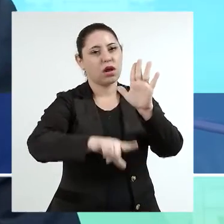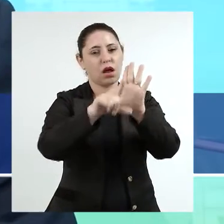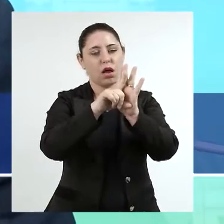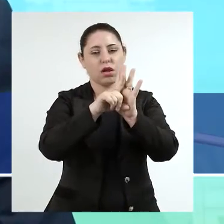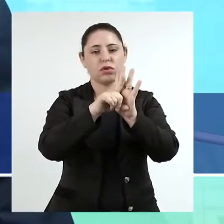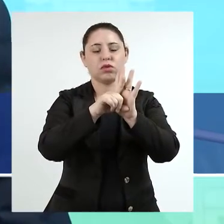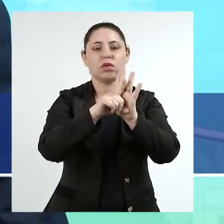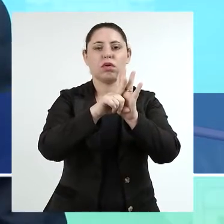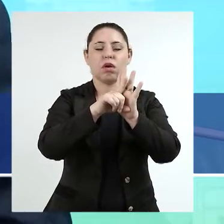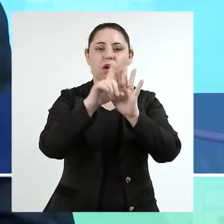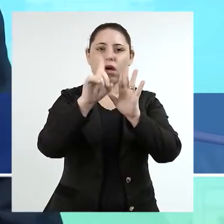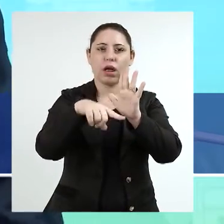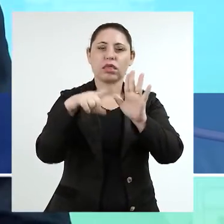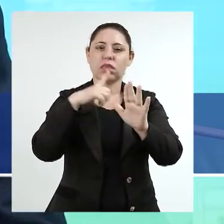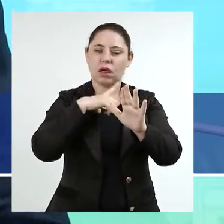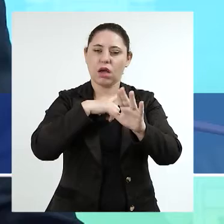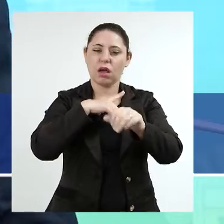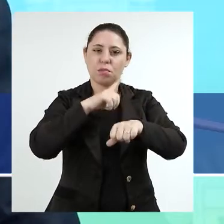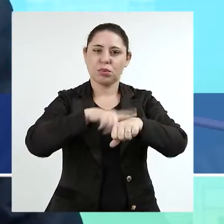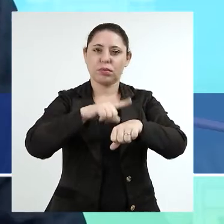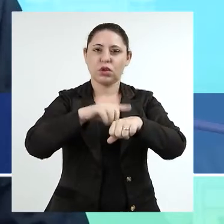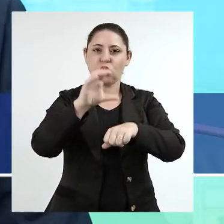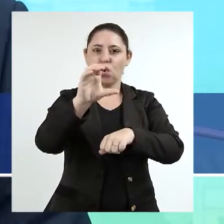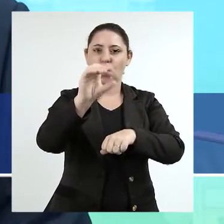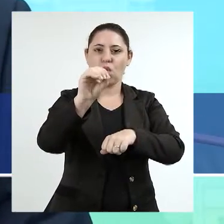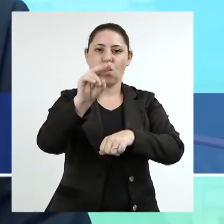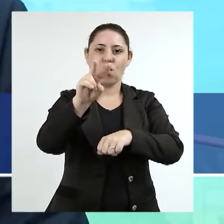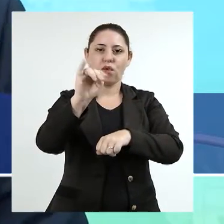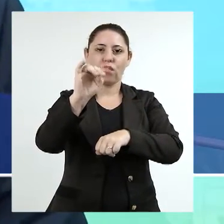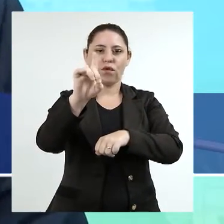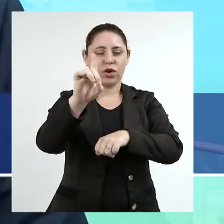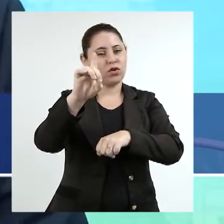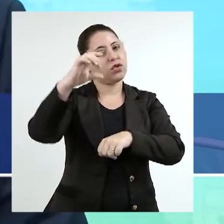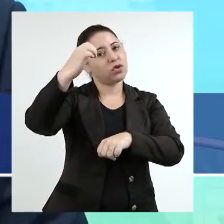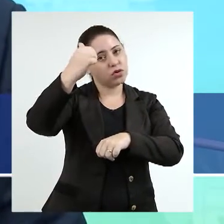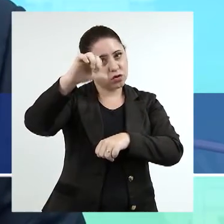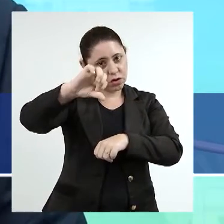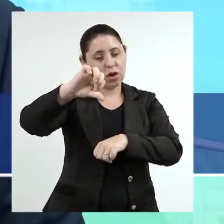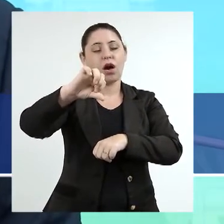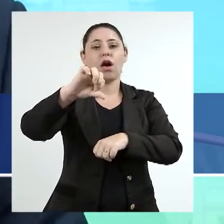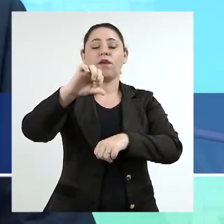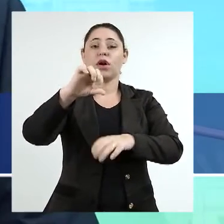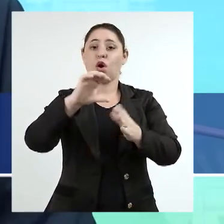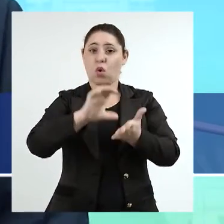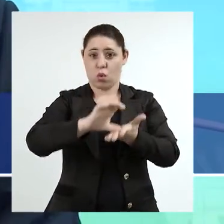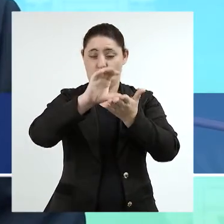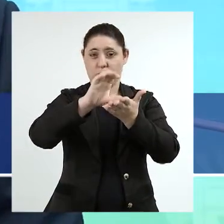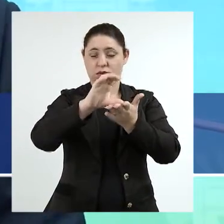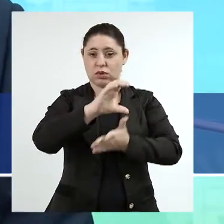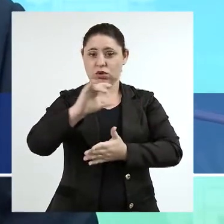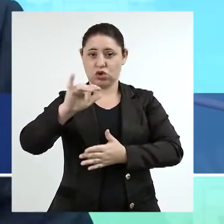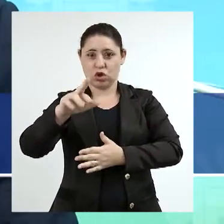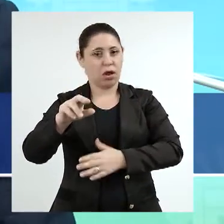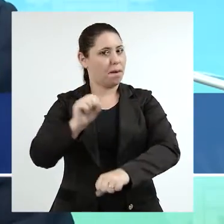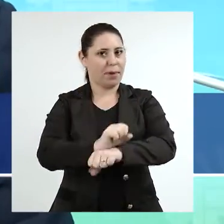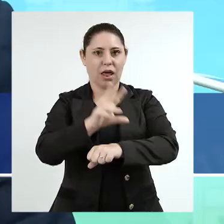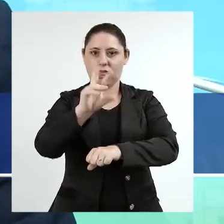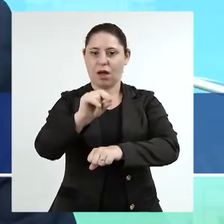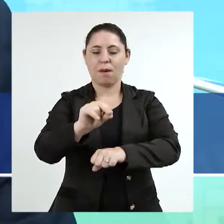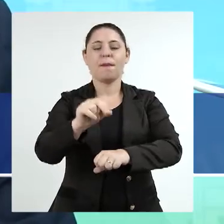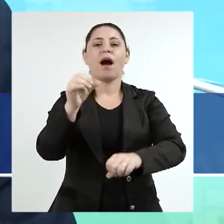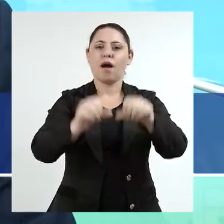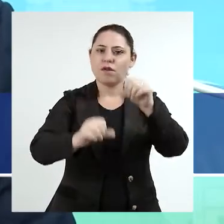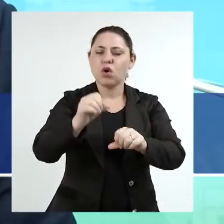continua analisando os projetos, mesmo nesse estado que nós estamos aí de Covid-19, a comissão não para, continua